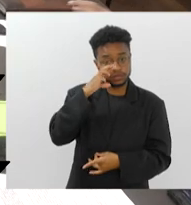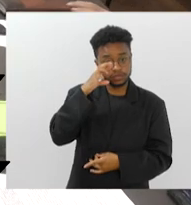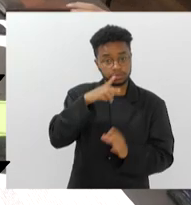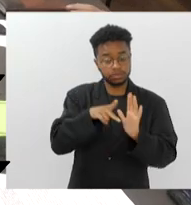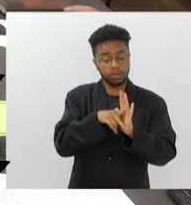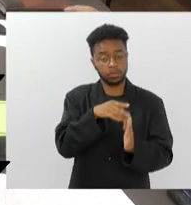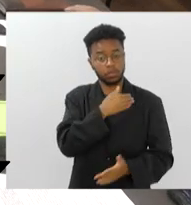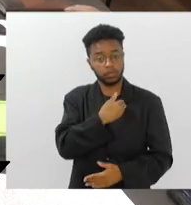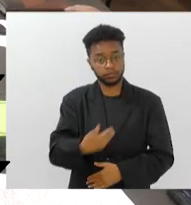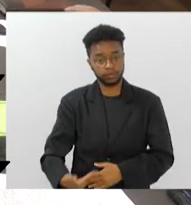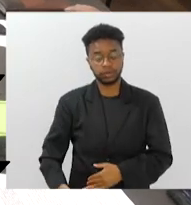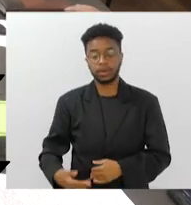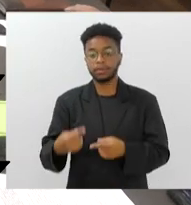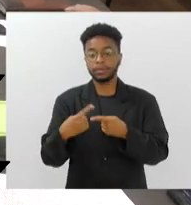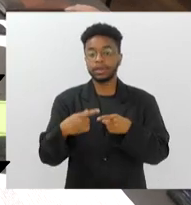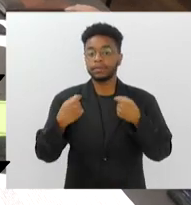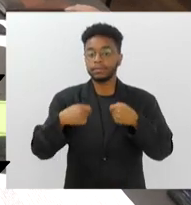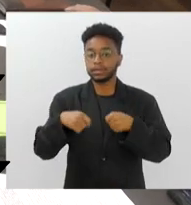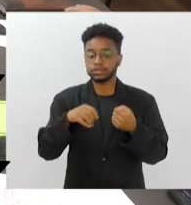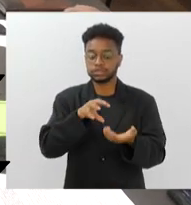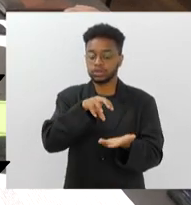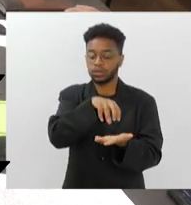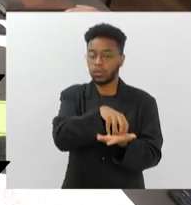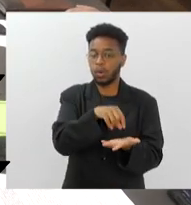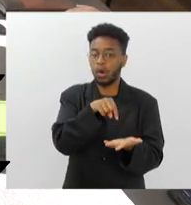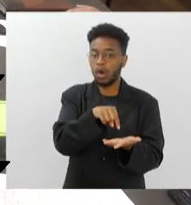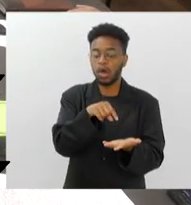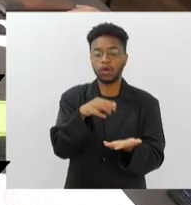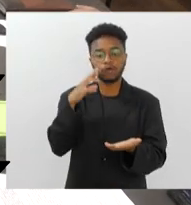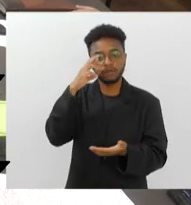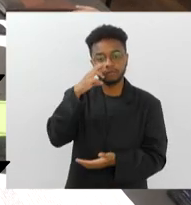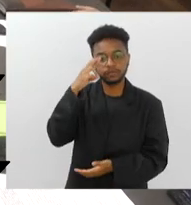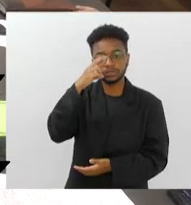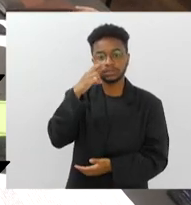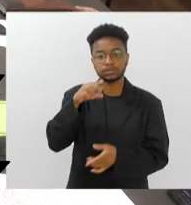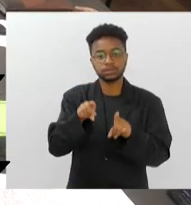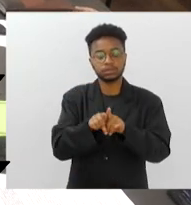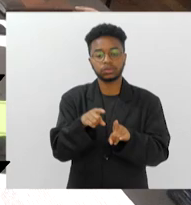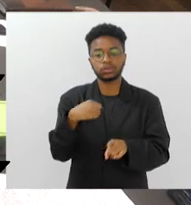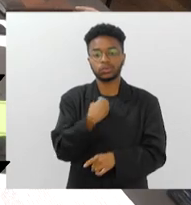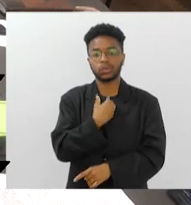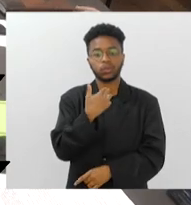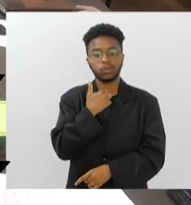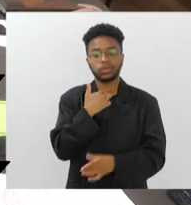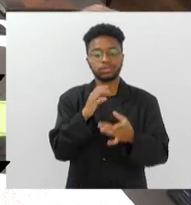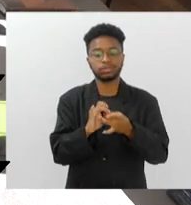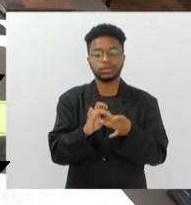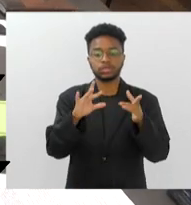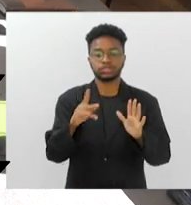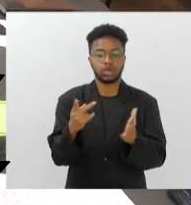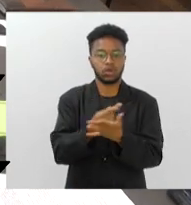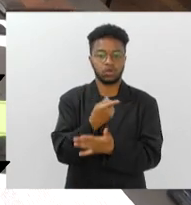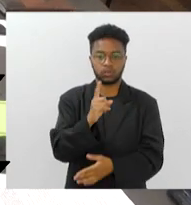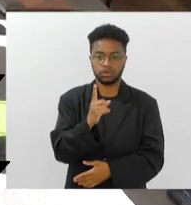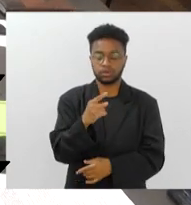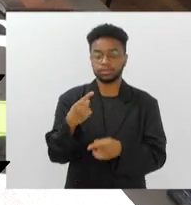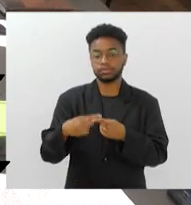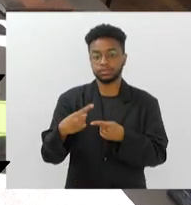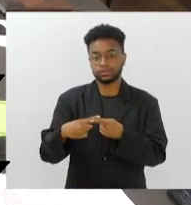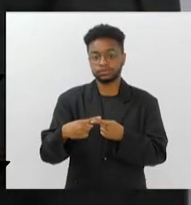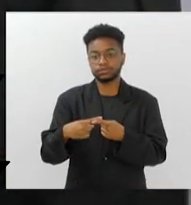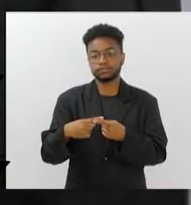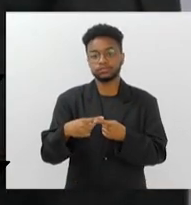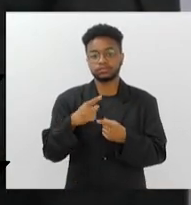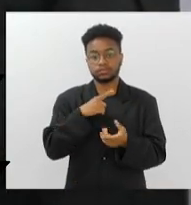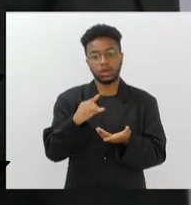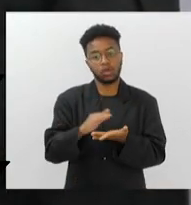precisa precisa ser um órgão que fiscalize e a gente não pode deixar que isso aconteça aquelas que são que fazem